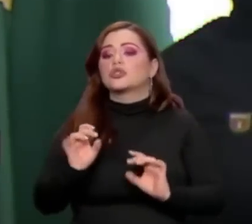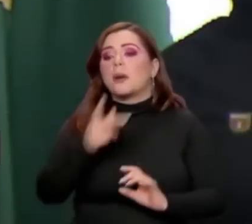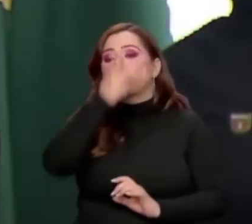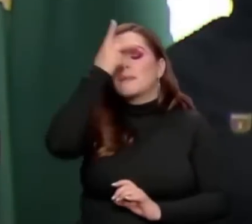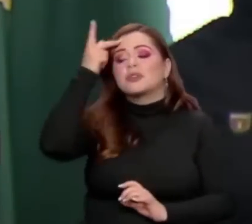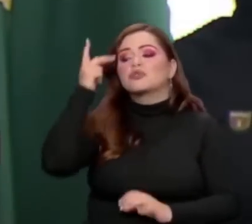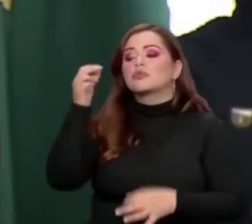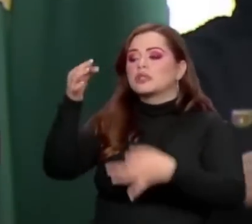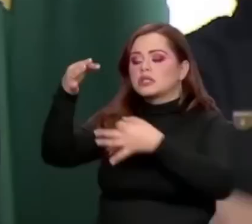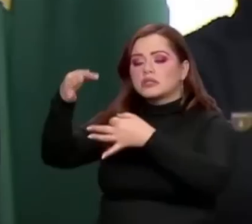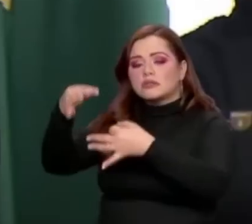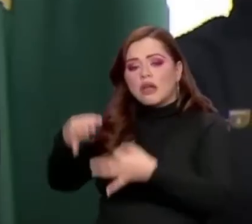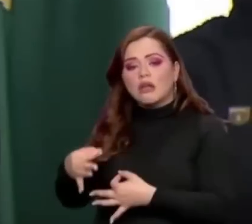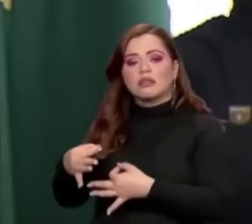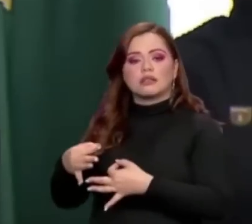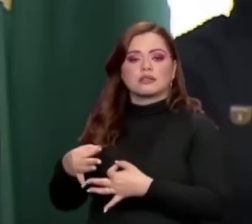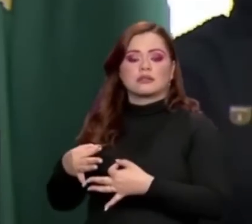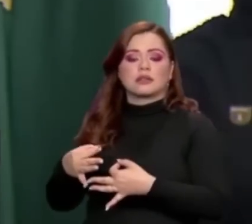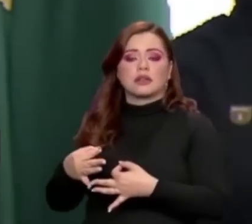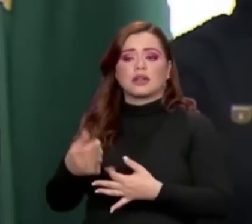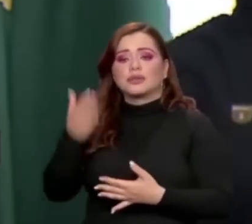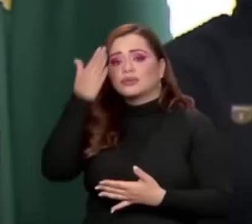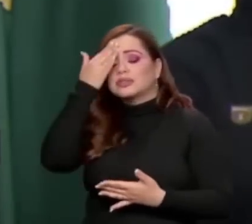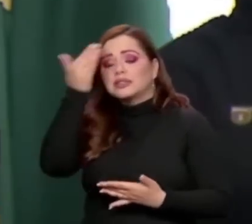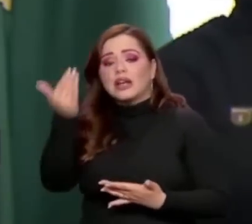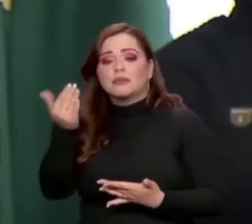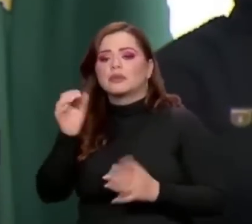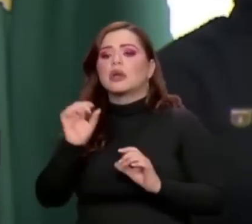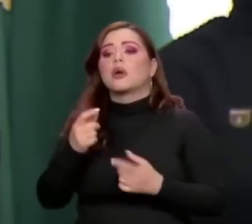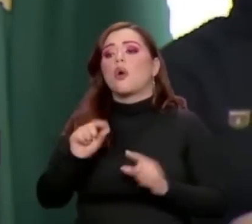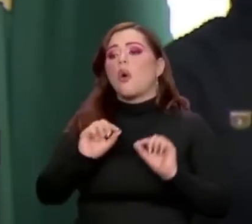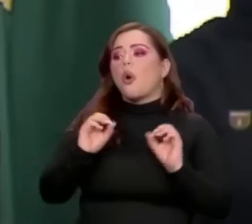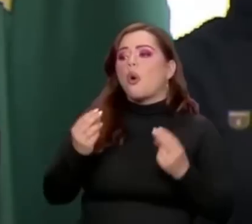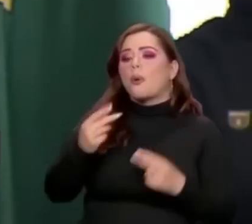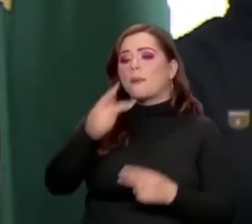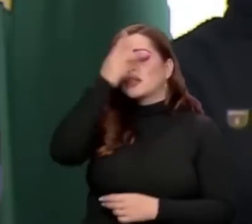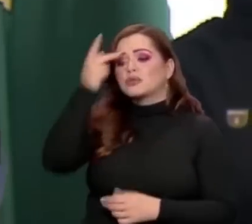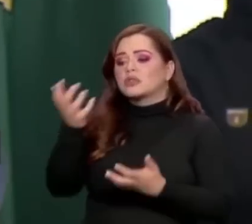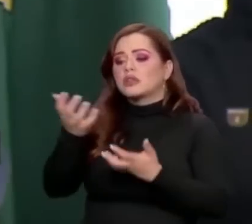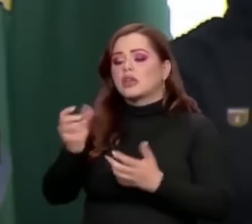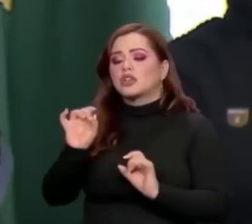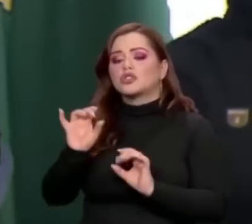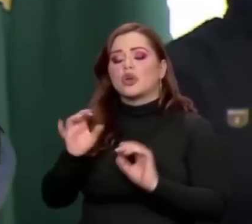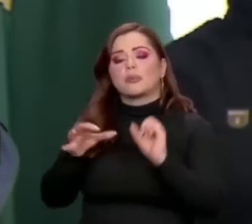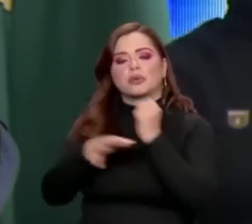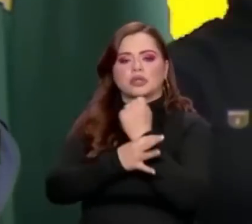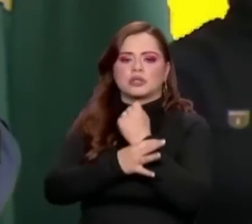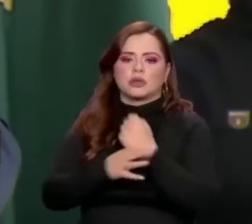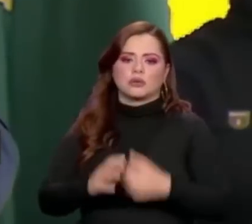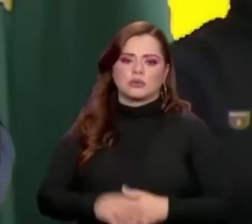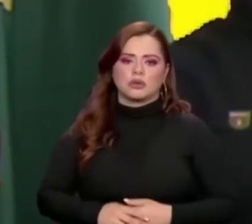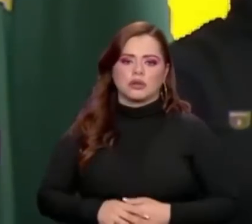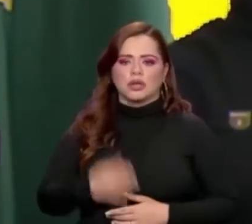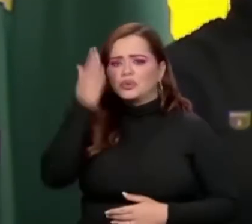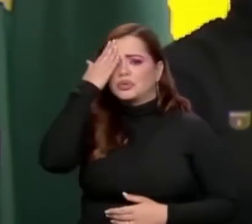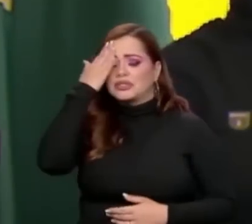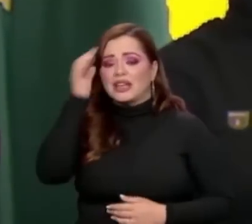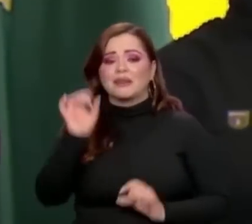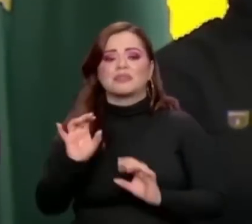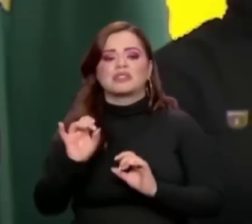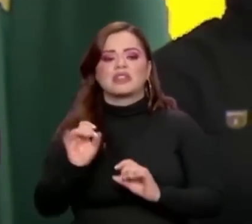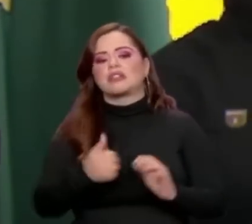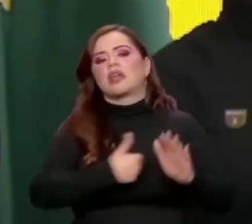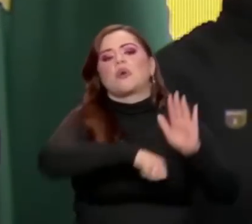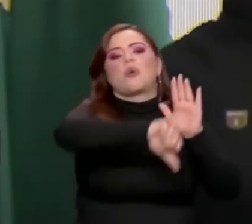decentes honestas sabe que querem só te proteger porque a gente não sabe se é o clima organizado tá tendo